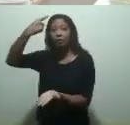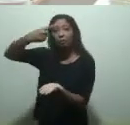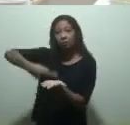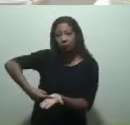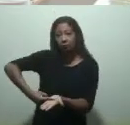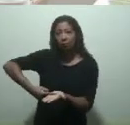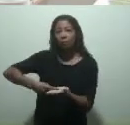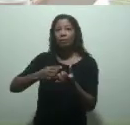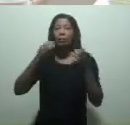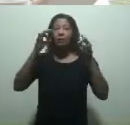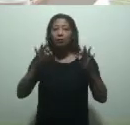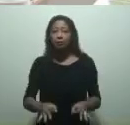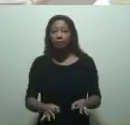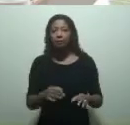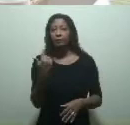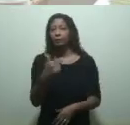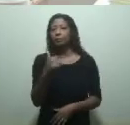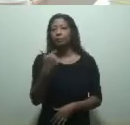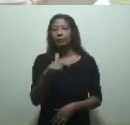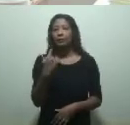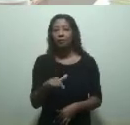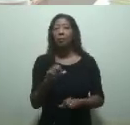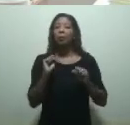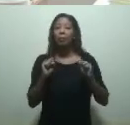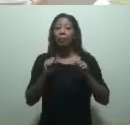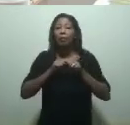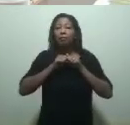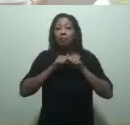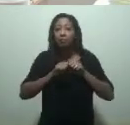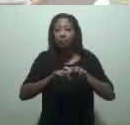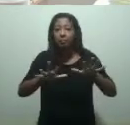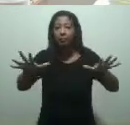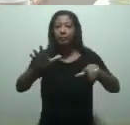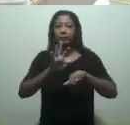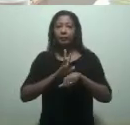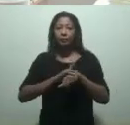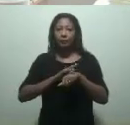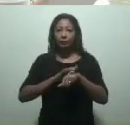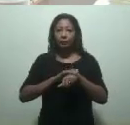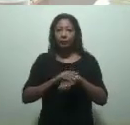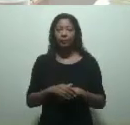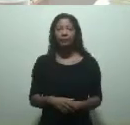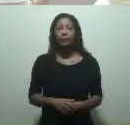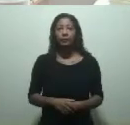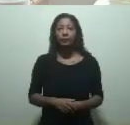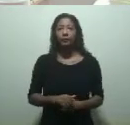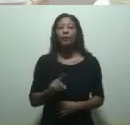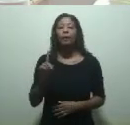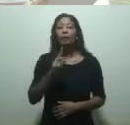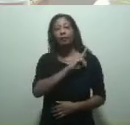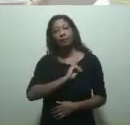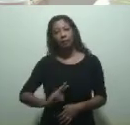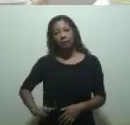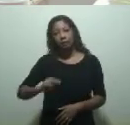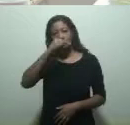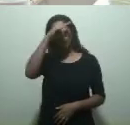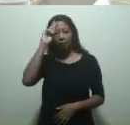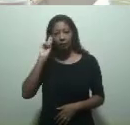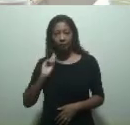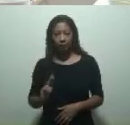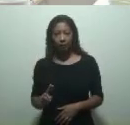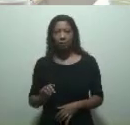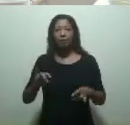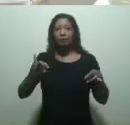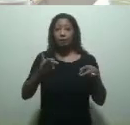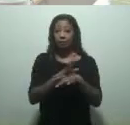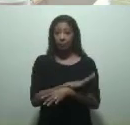está contribuindo para uma possível epidemia. A vereadora professora Nilda concluiu seu pronunciamento fazendo a leitura